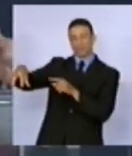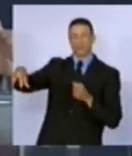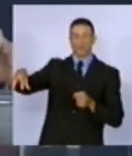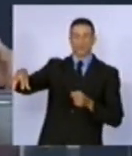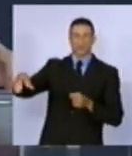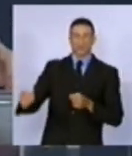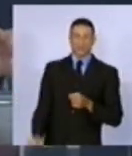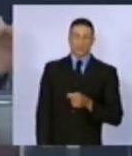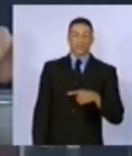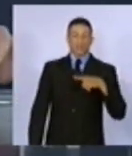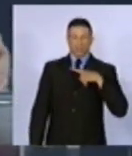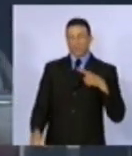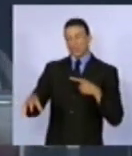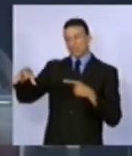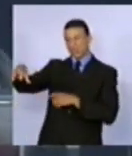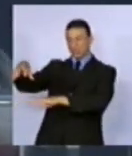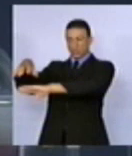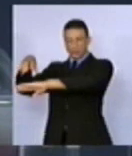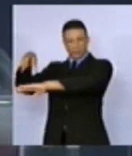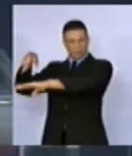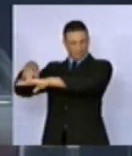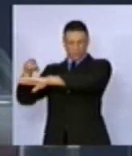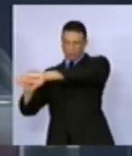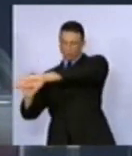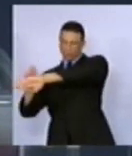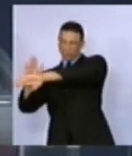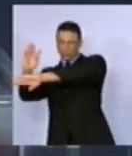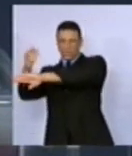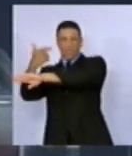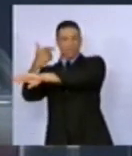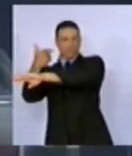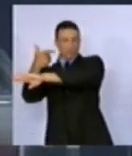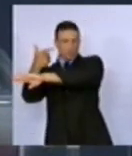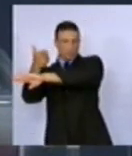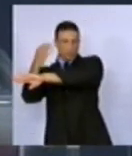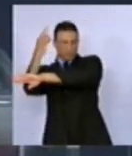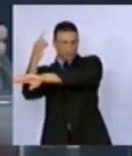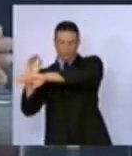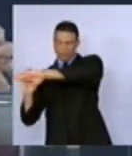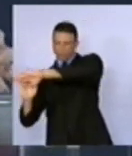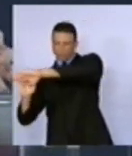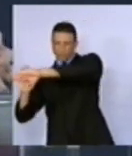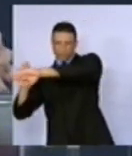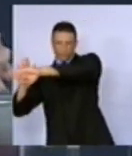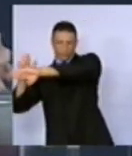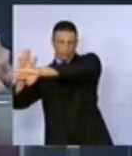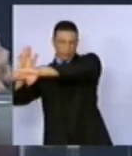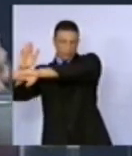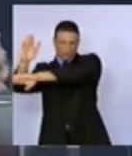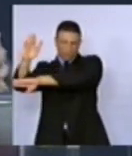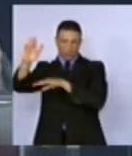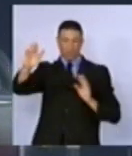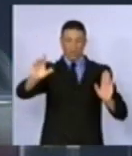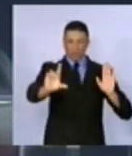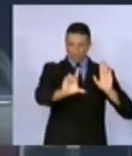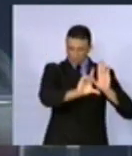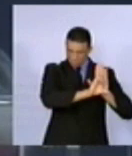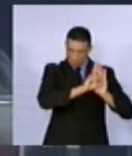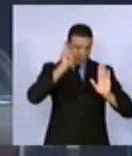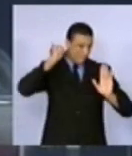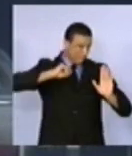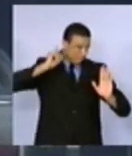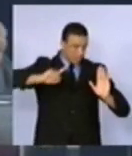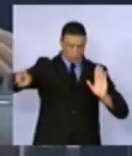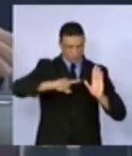com declividade superior a 12% que tiveram um tratamento diferenciado na legislação mineira do estado